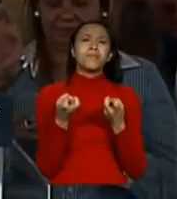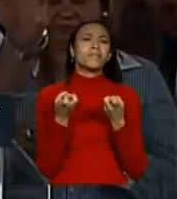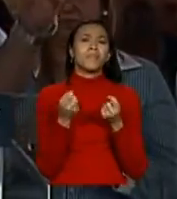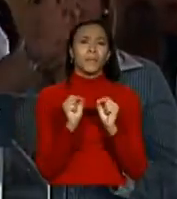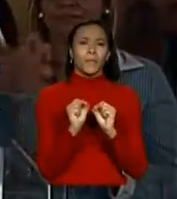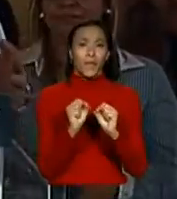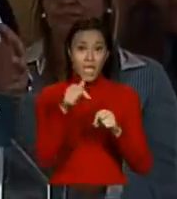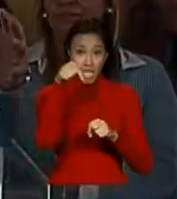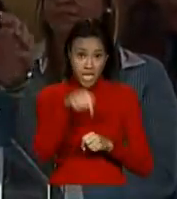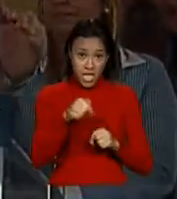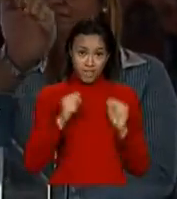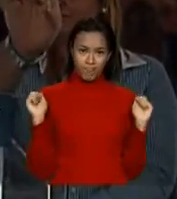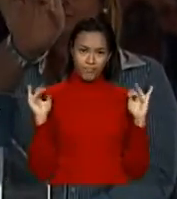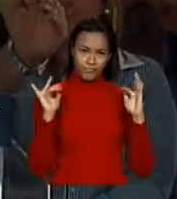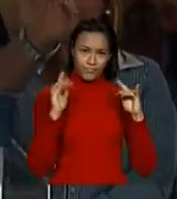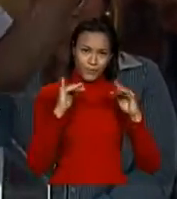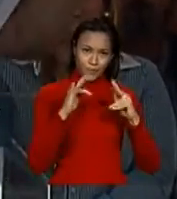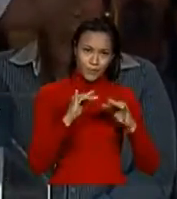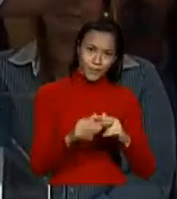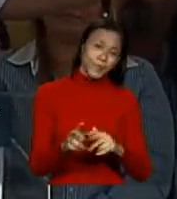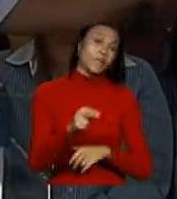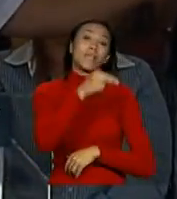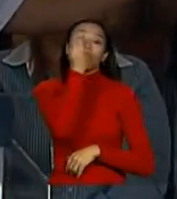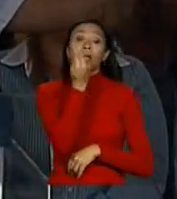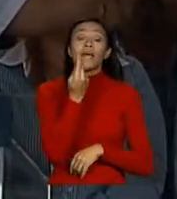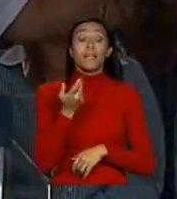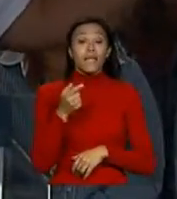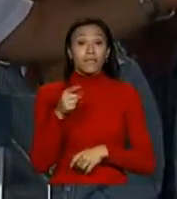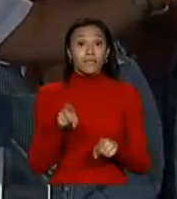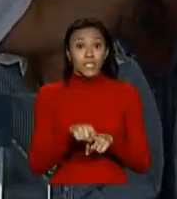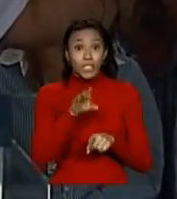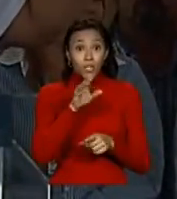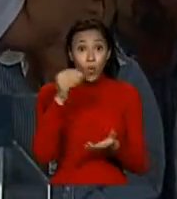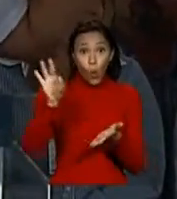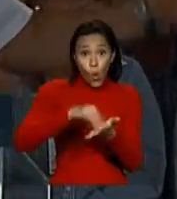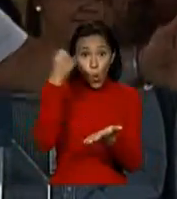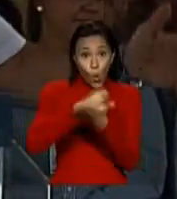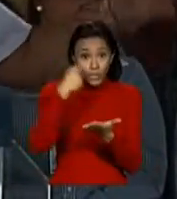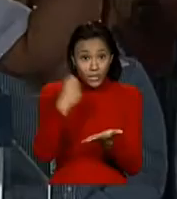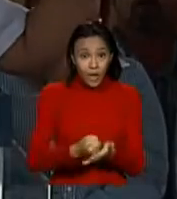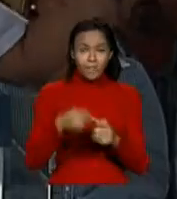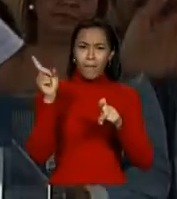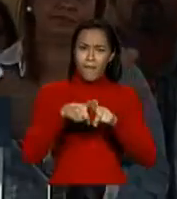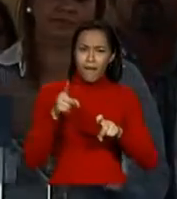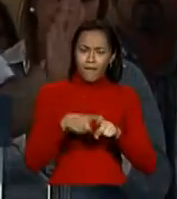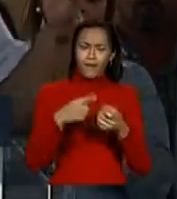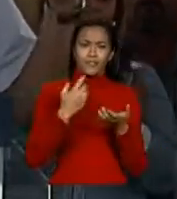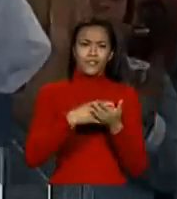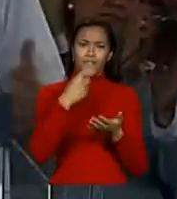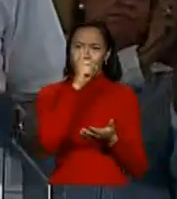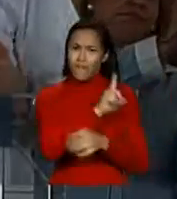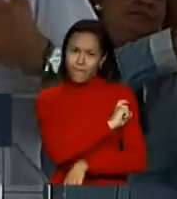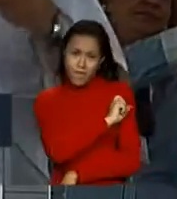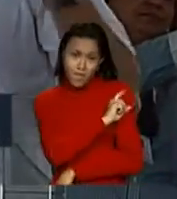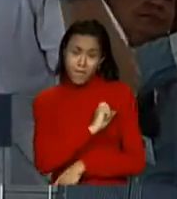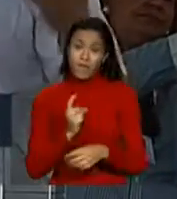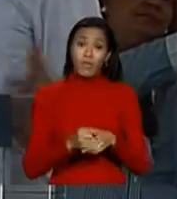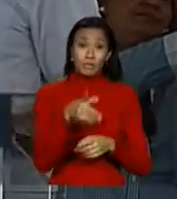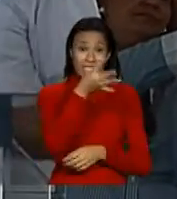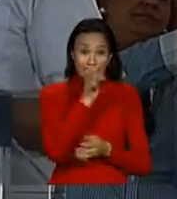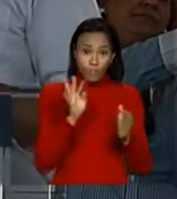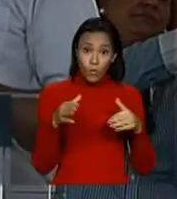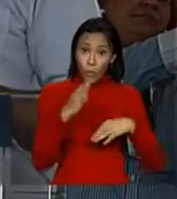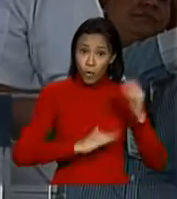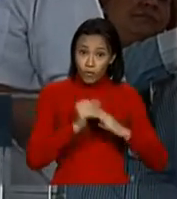vocês tirão ele contrata médicos técnicos enfermeiros especializados